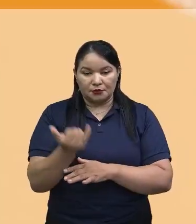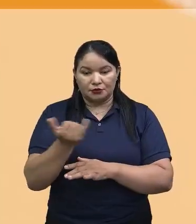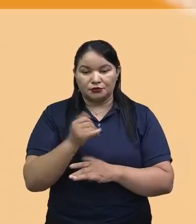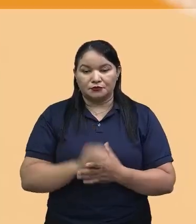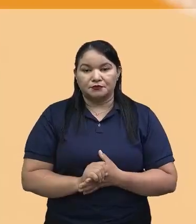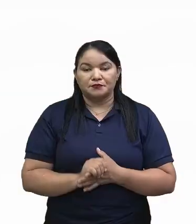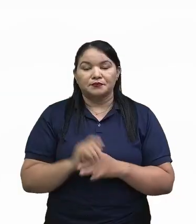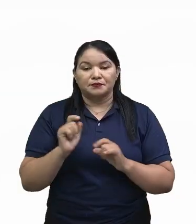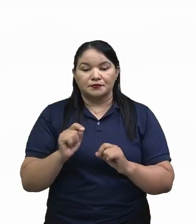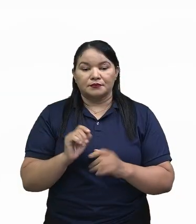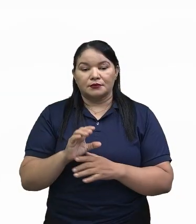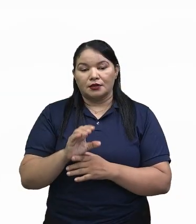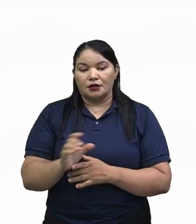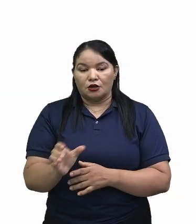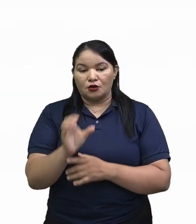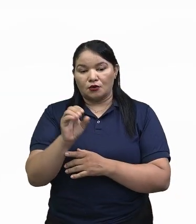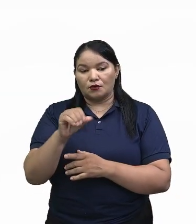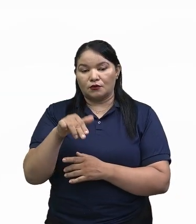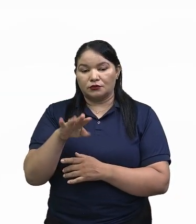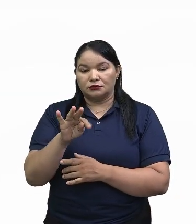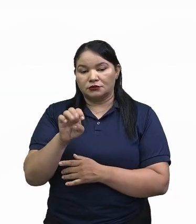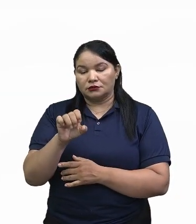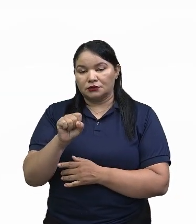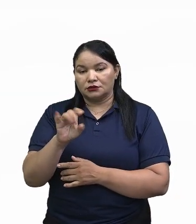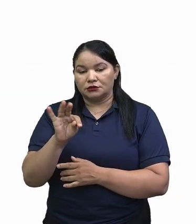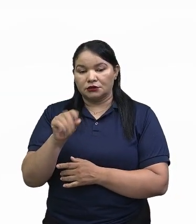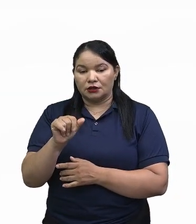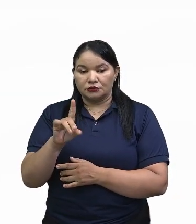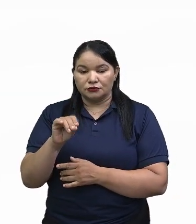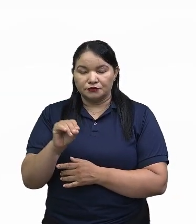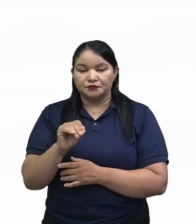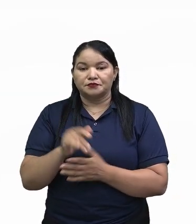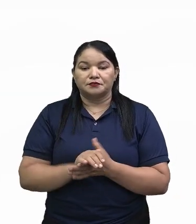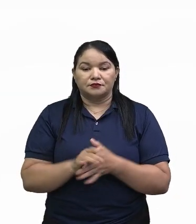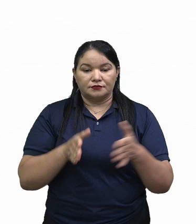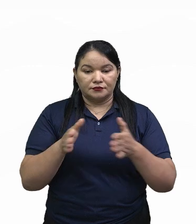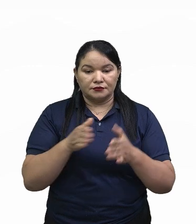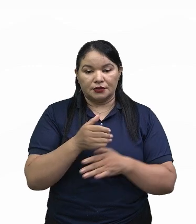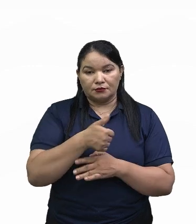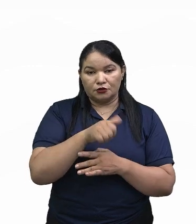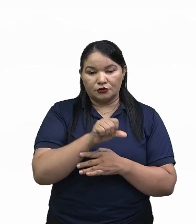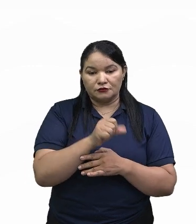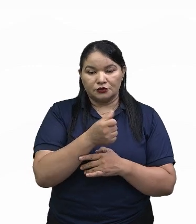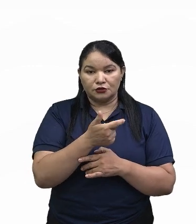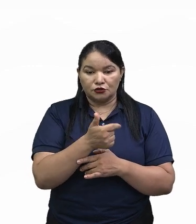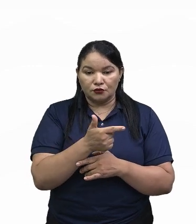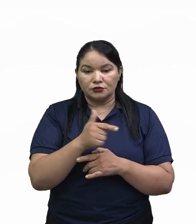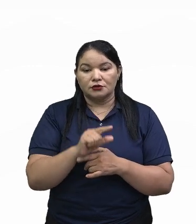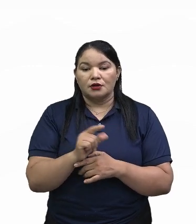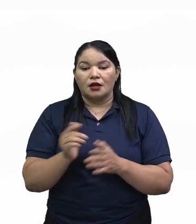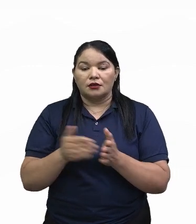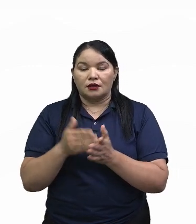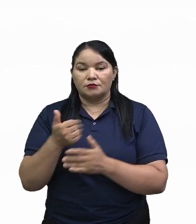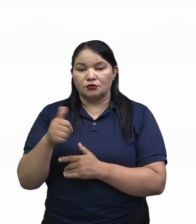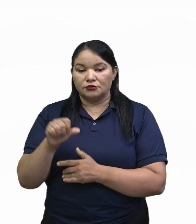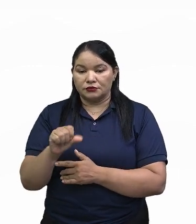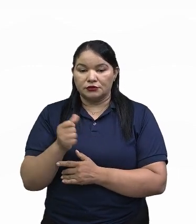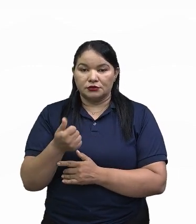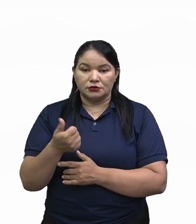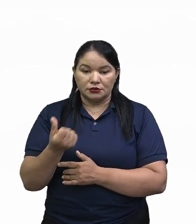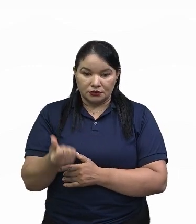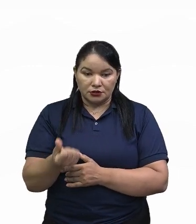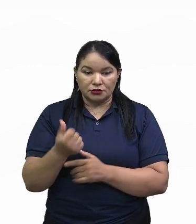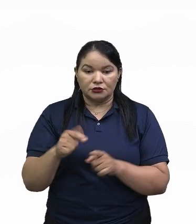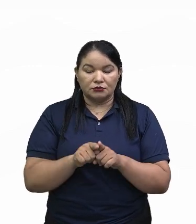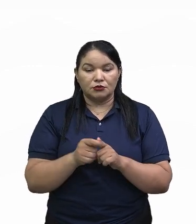de contestado. O movimento do contestado, ele durou entre 1912 e 1916,